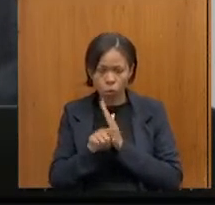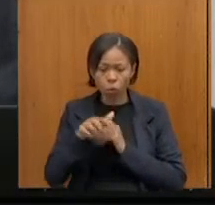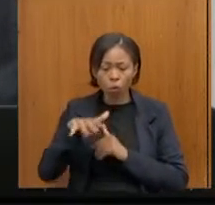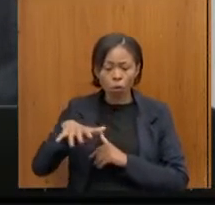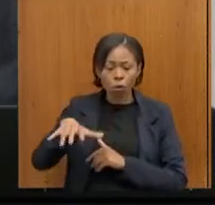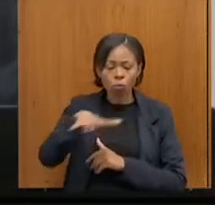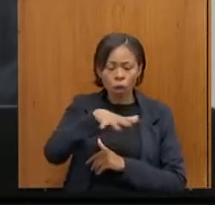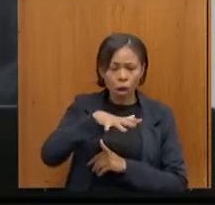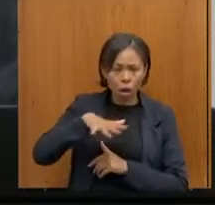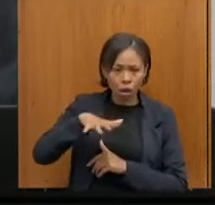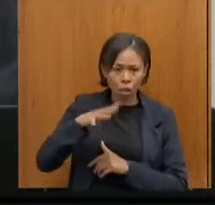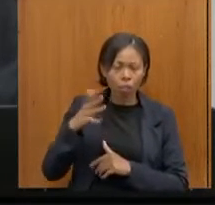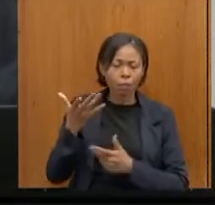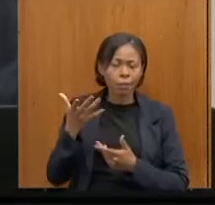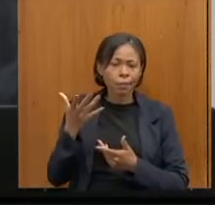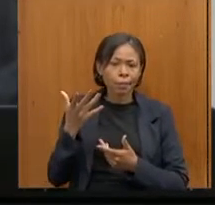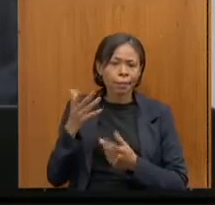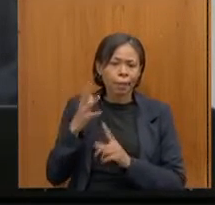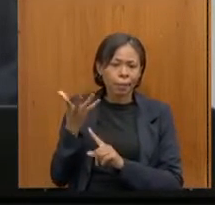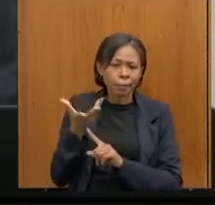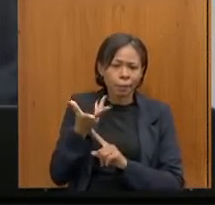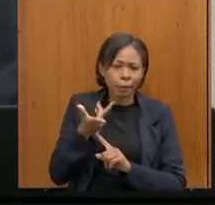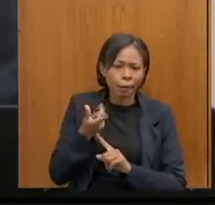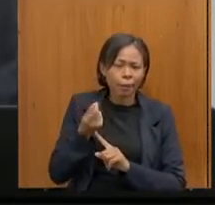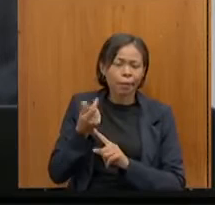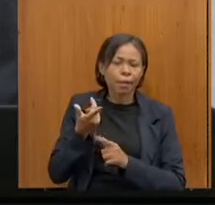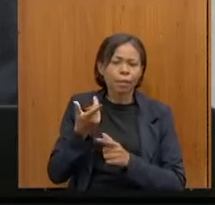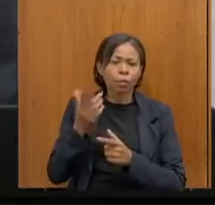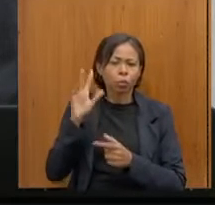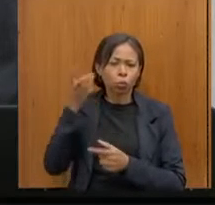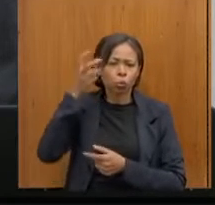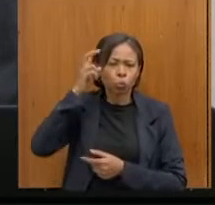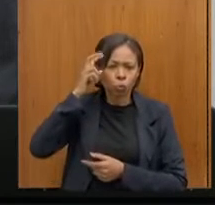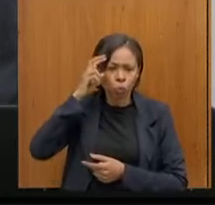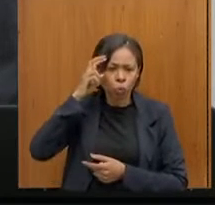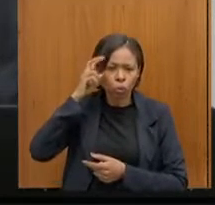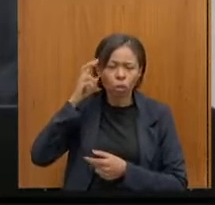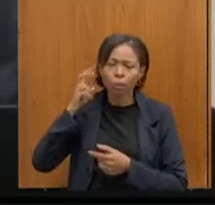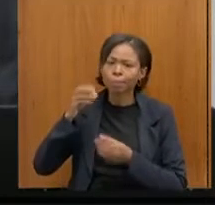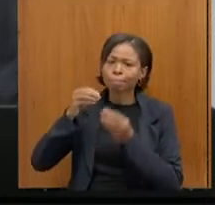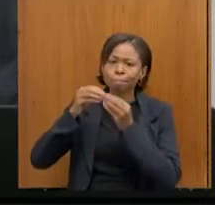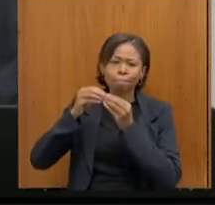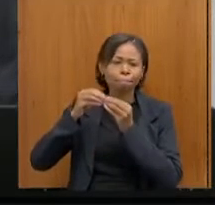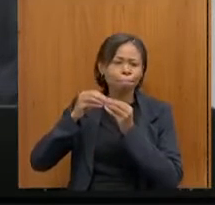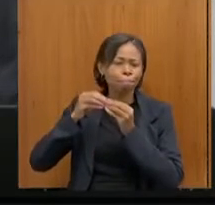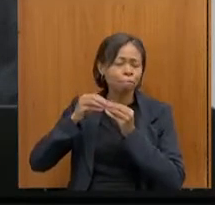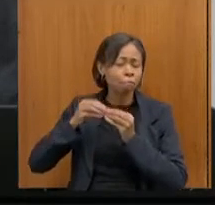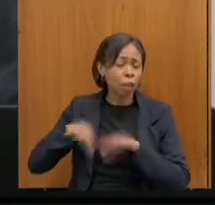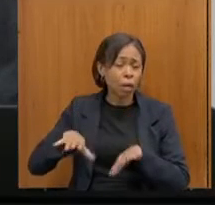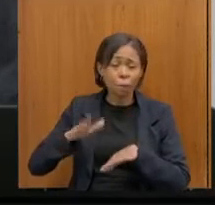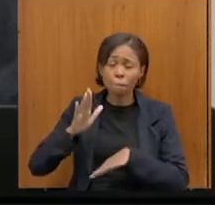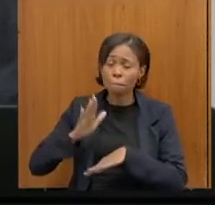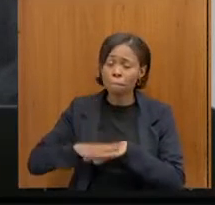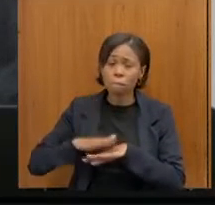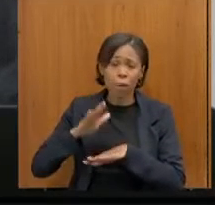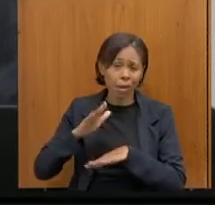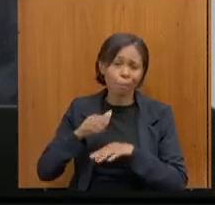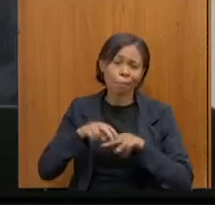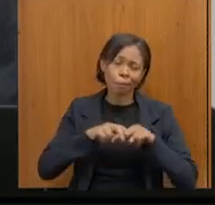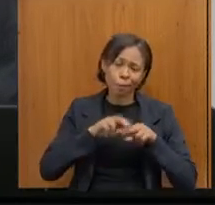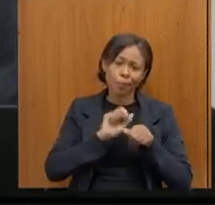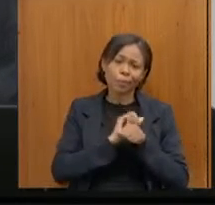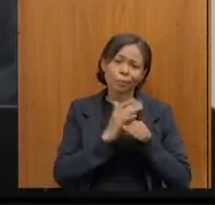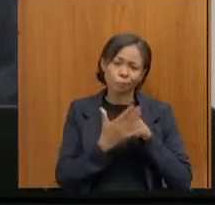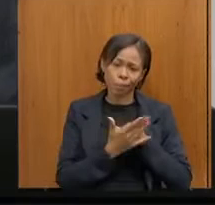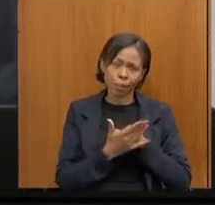setores de eventos culturais e artísticos foram sem dúvidas os mais afetados pela pandemia do novo coronavírus em sete